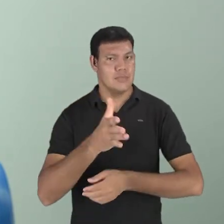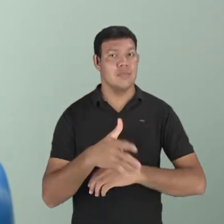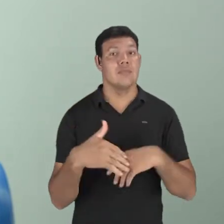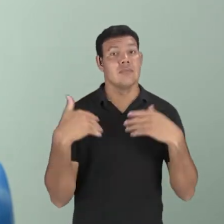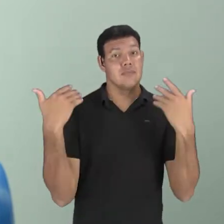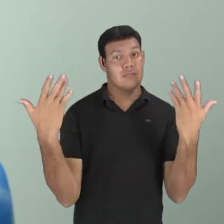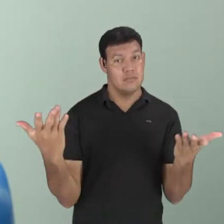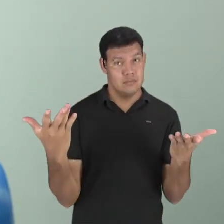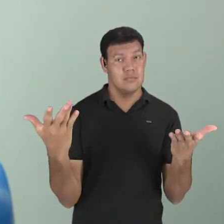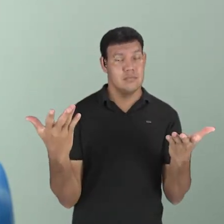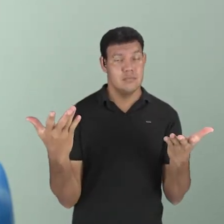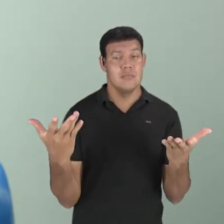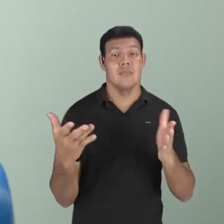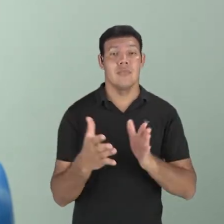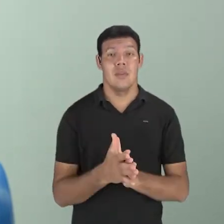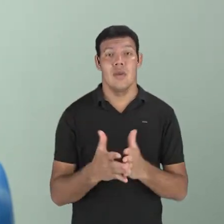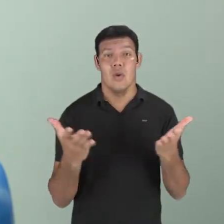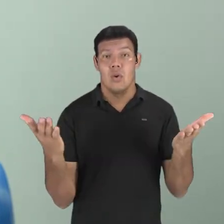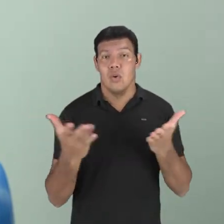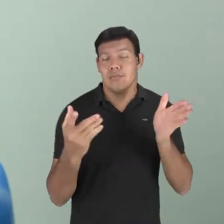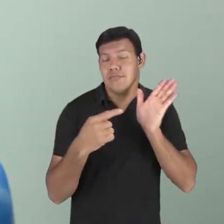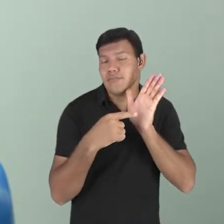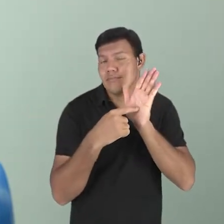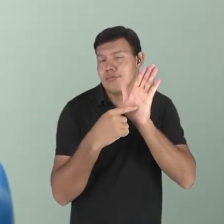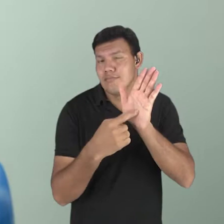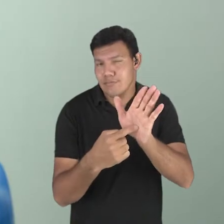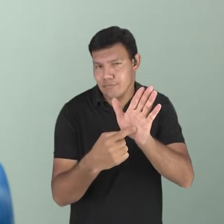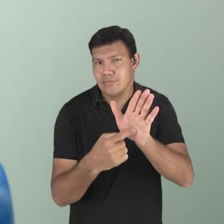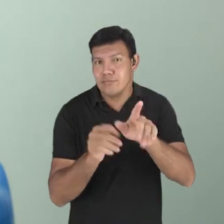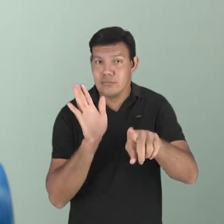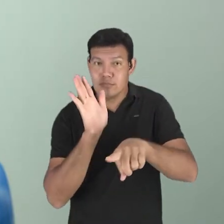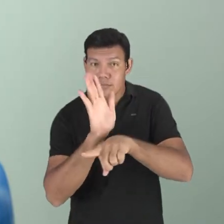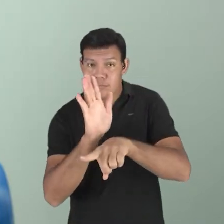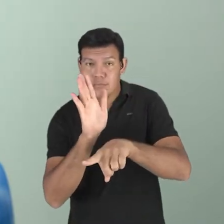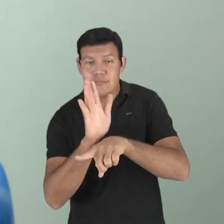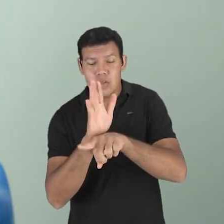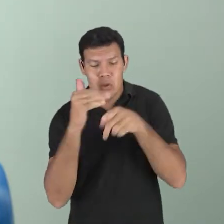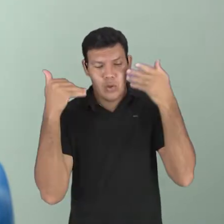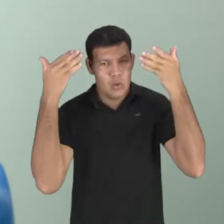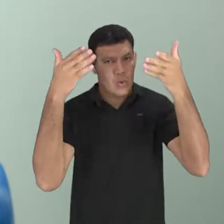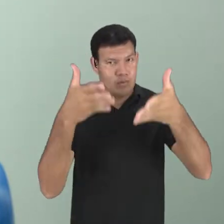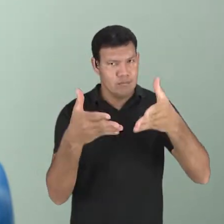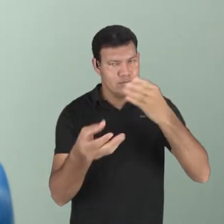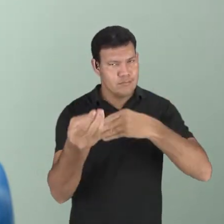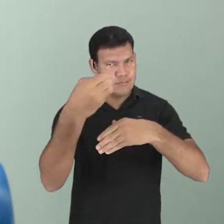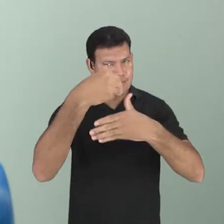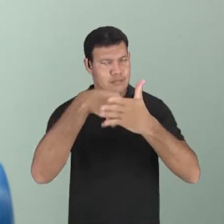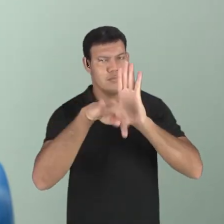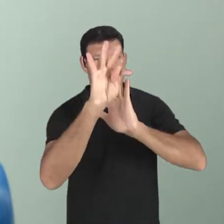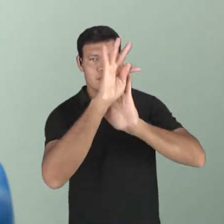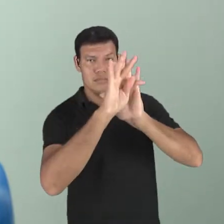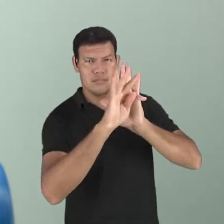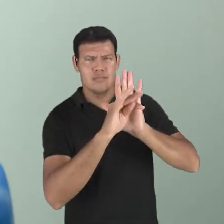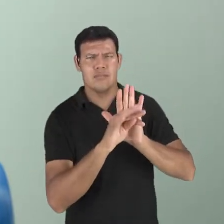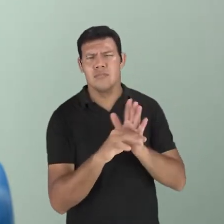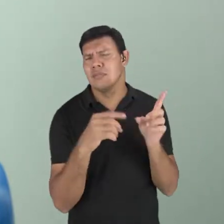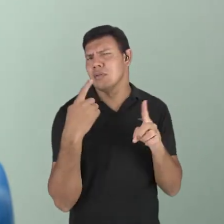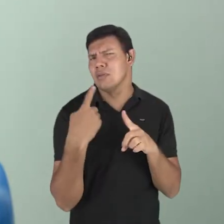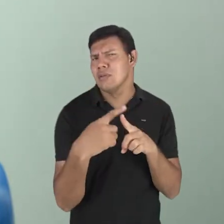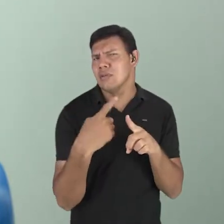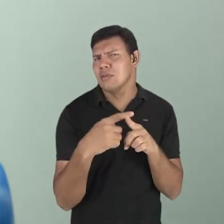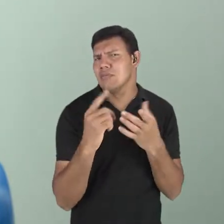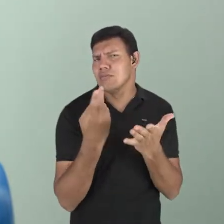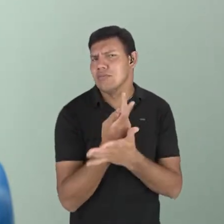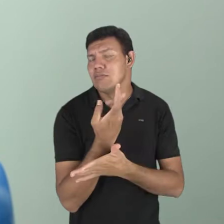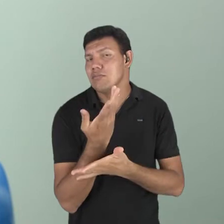por essas e outras situações que eu vou te ajudar a identificar a ideia central de um texto. Mas por que que